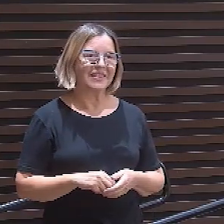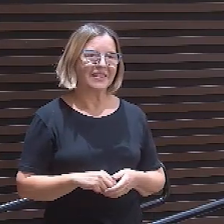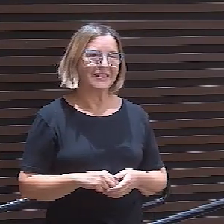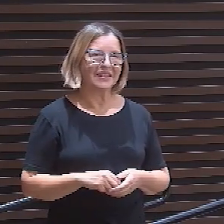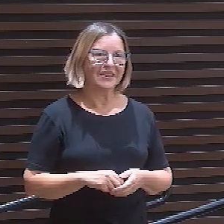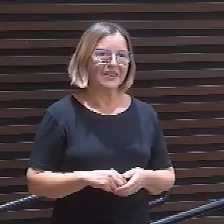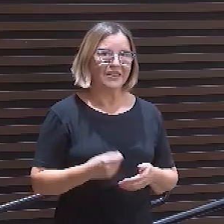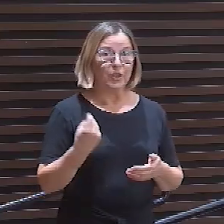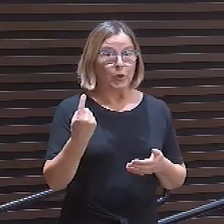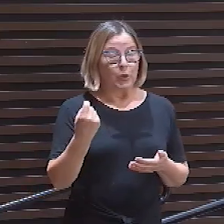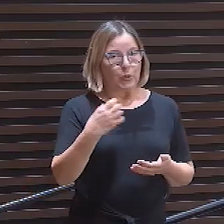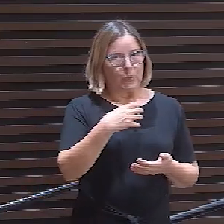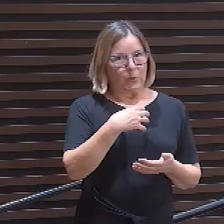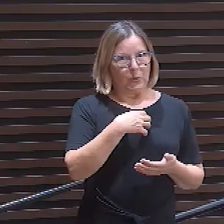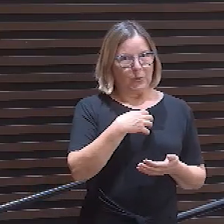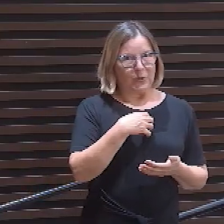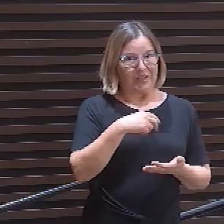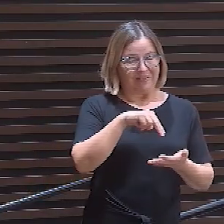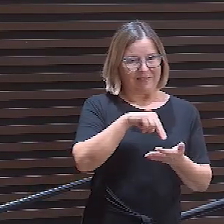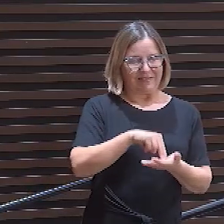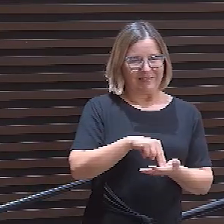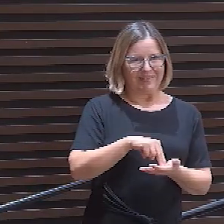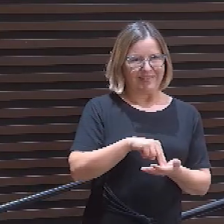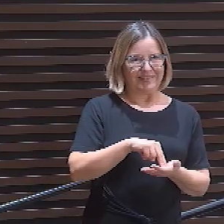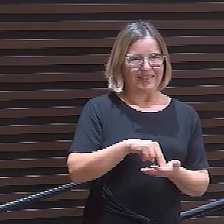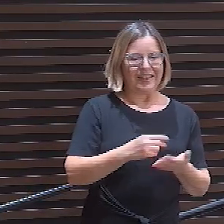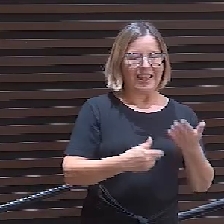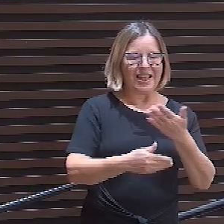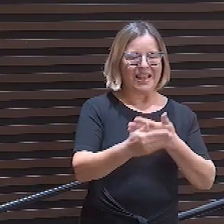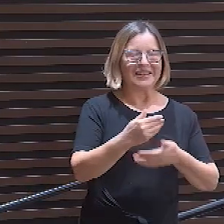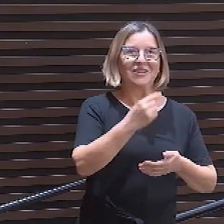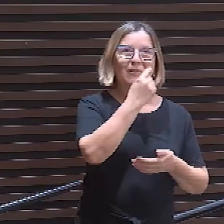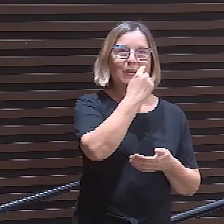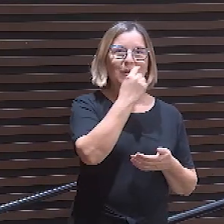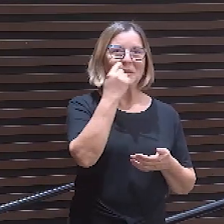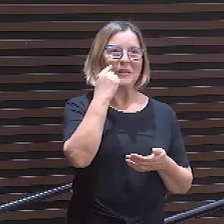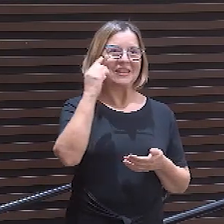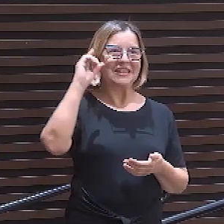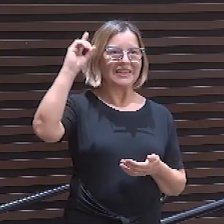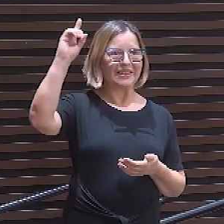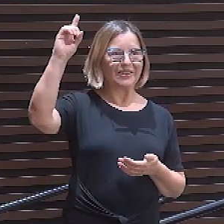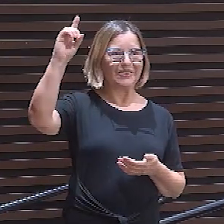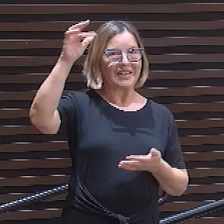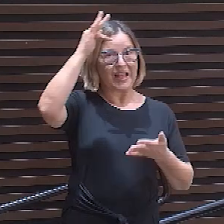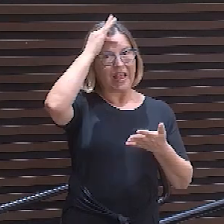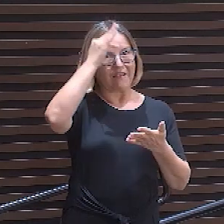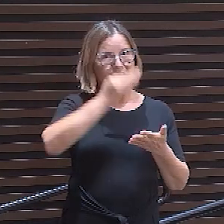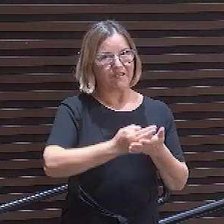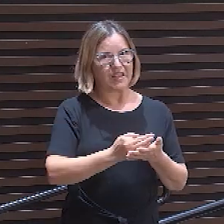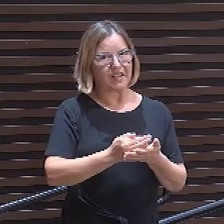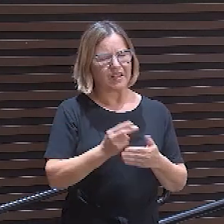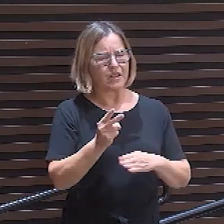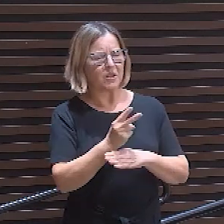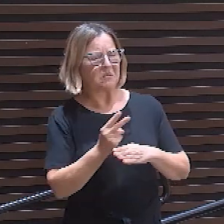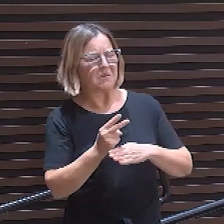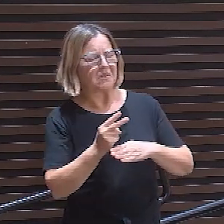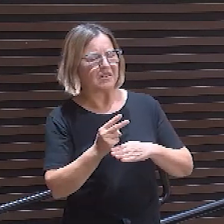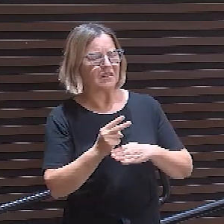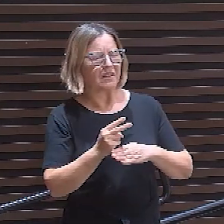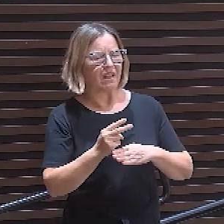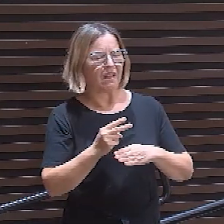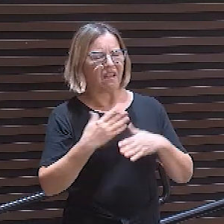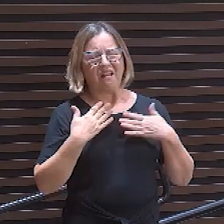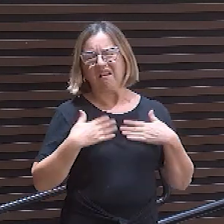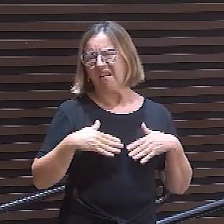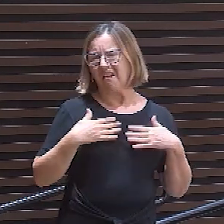eterno. É com os olhos de Deus. A fé não busca conforto presente,